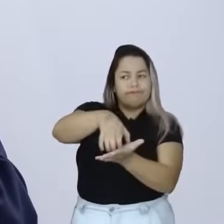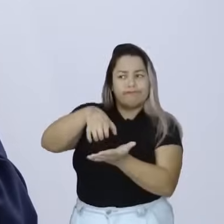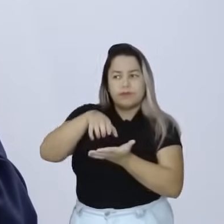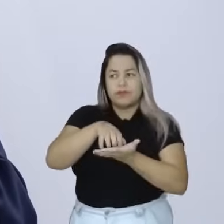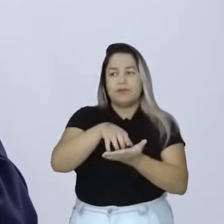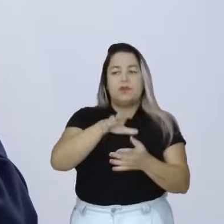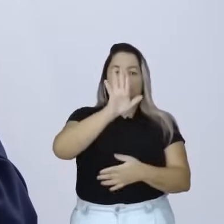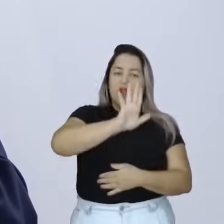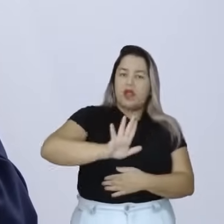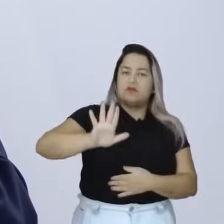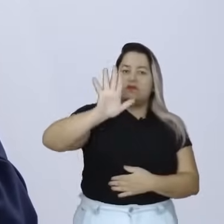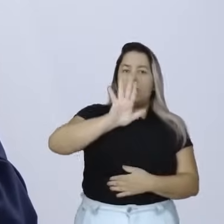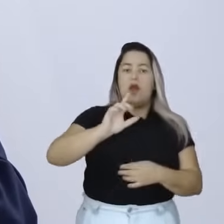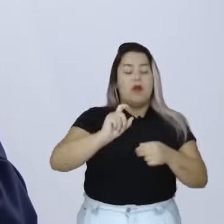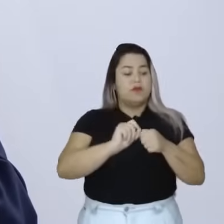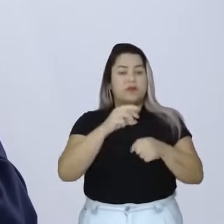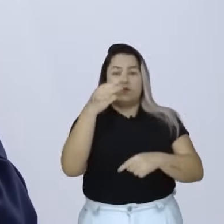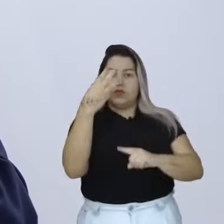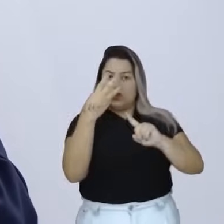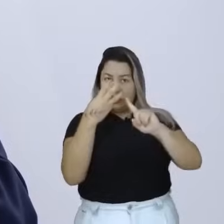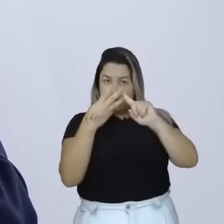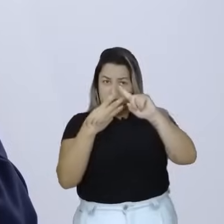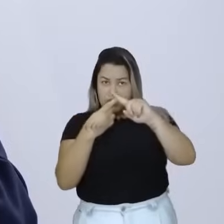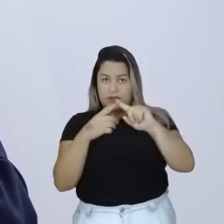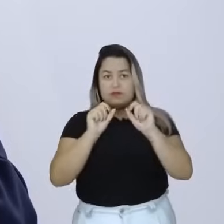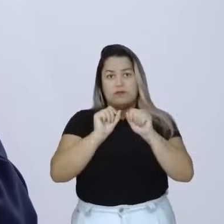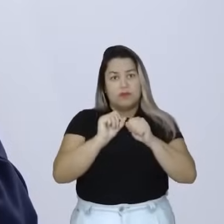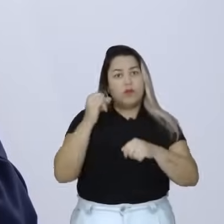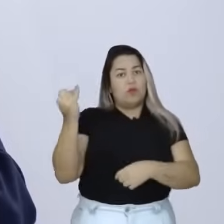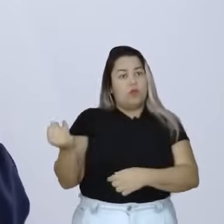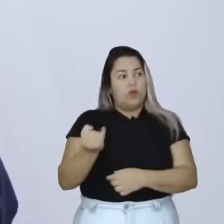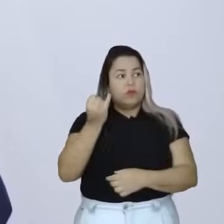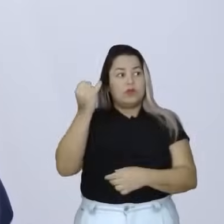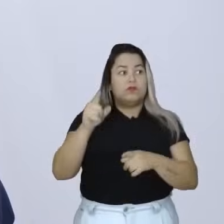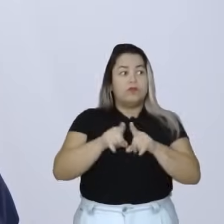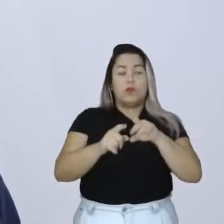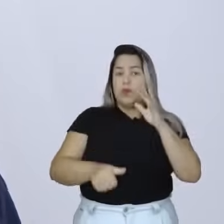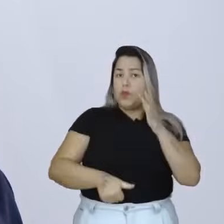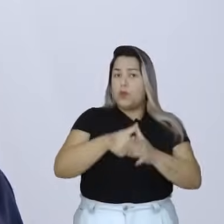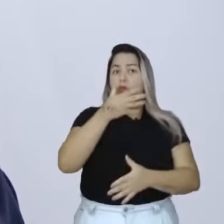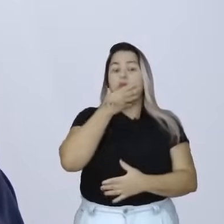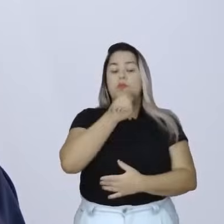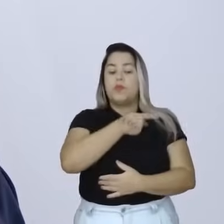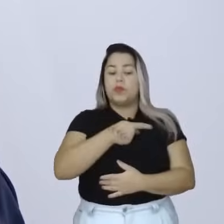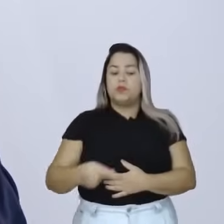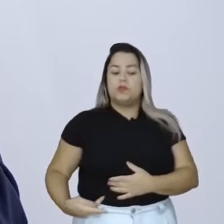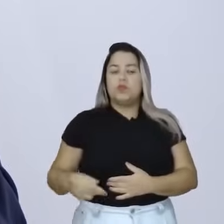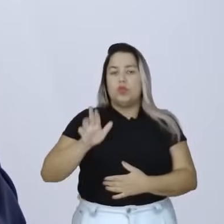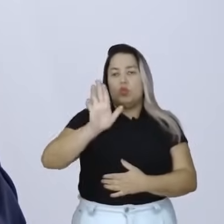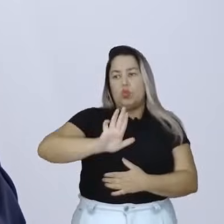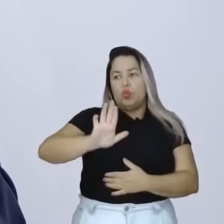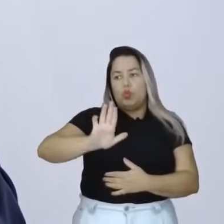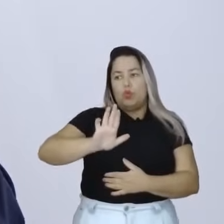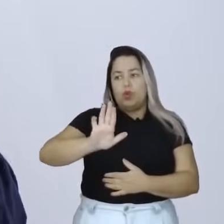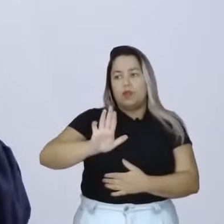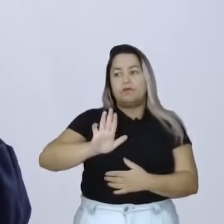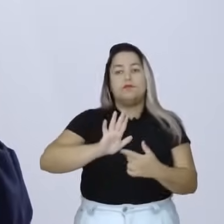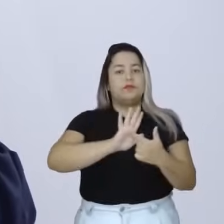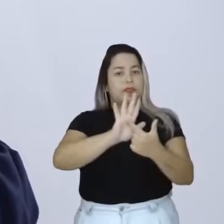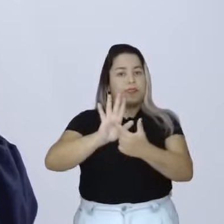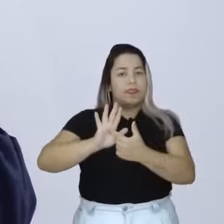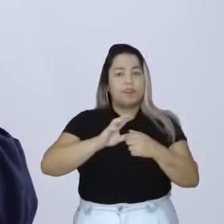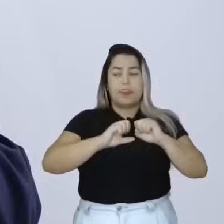representação nacional. Nós fizemos 3, que foi fundamental. O primeiro, o presidente Lula apresentou as